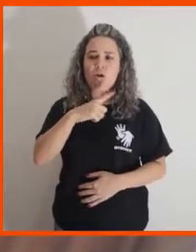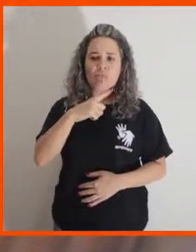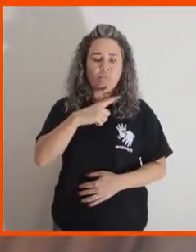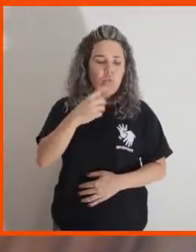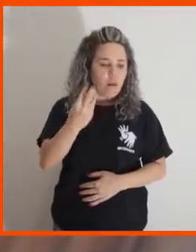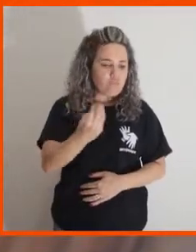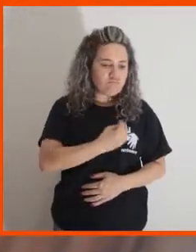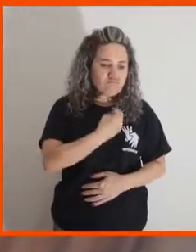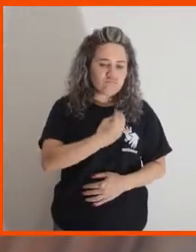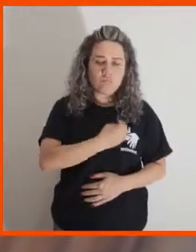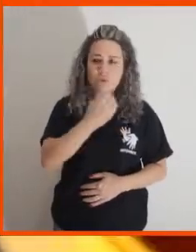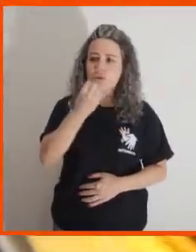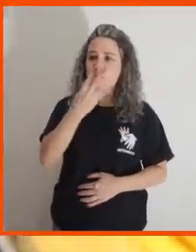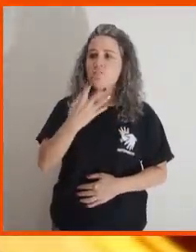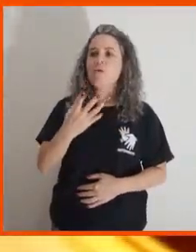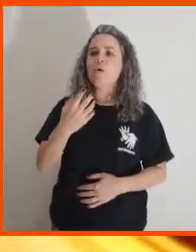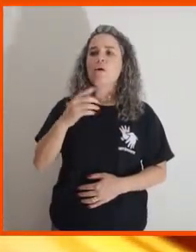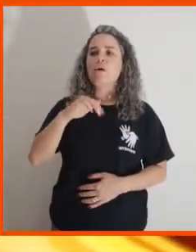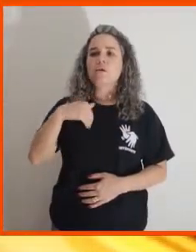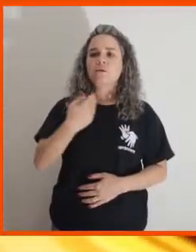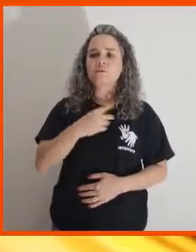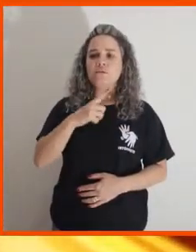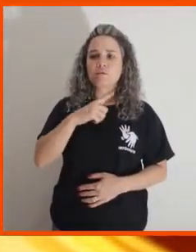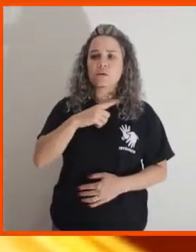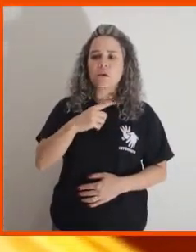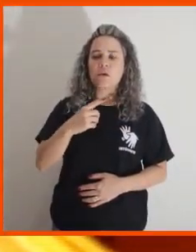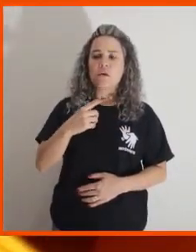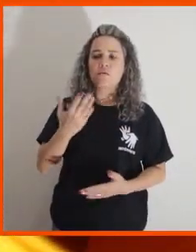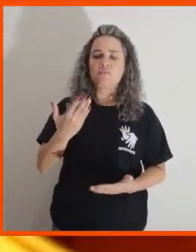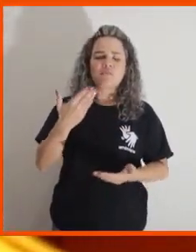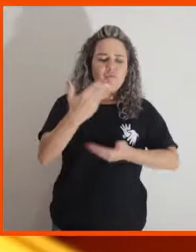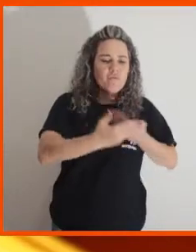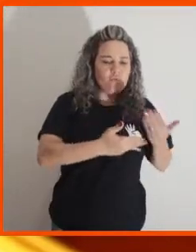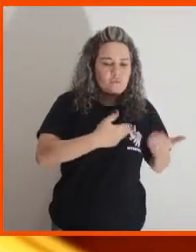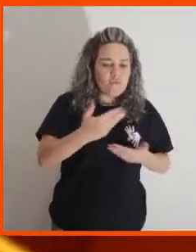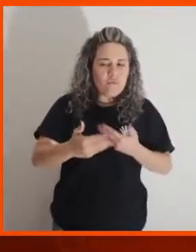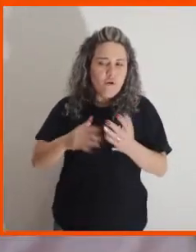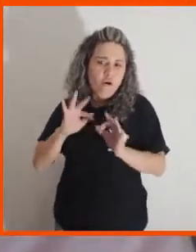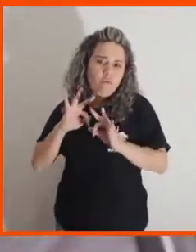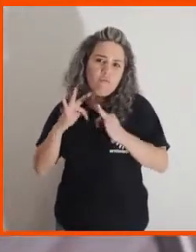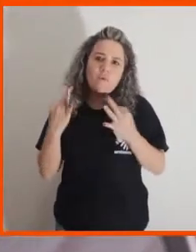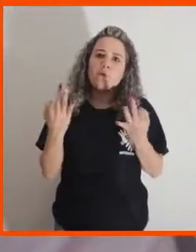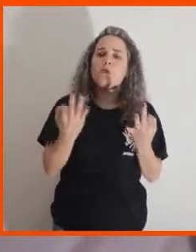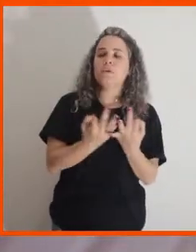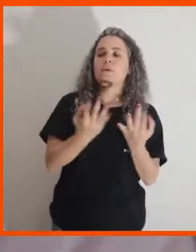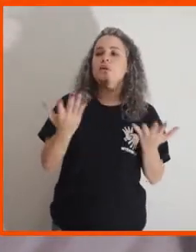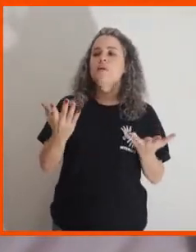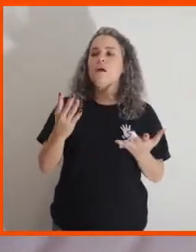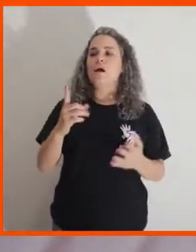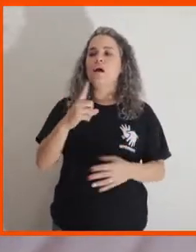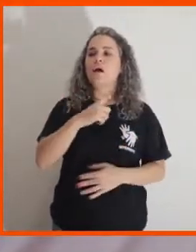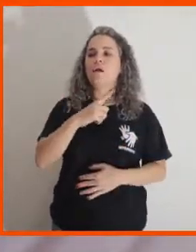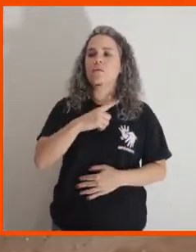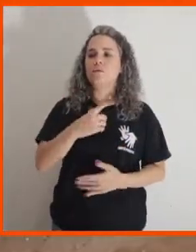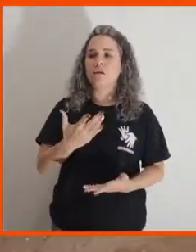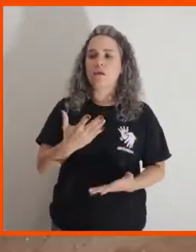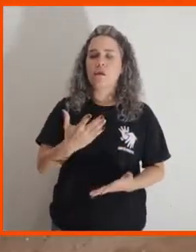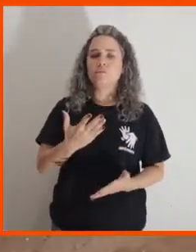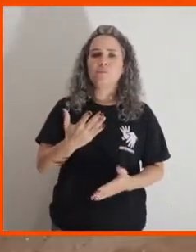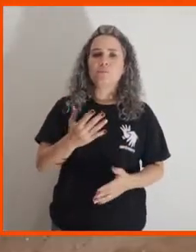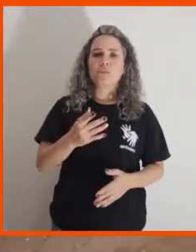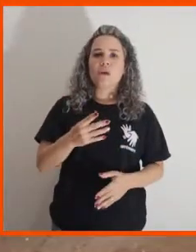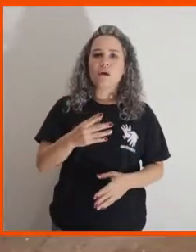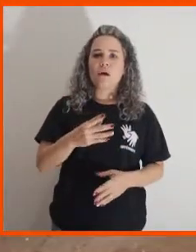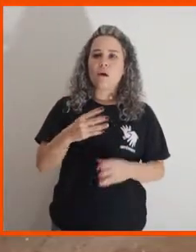rendinha familiar boa aqui, eu colho safrão, fruta. Então eu adoro